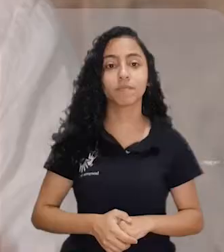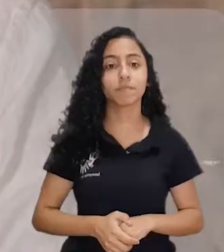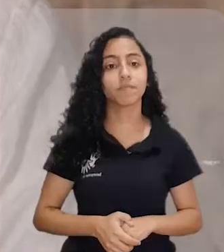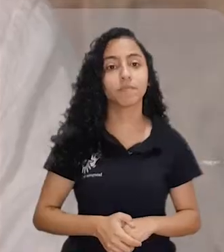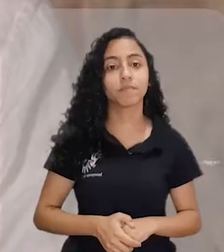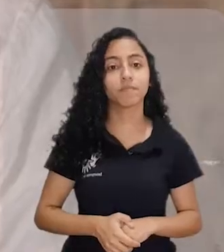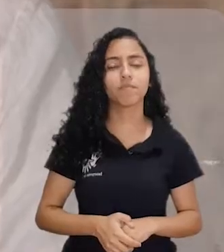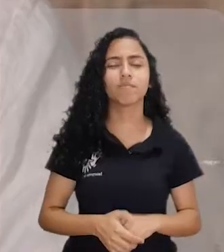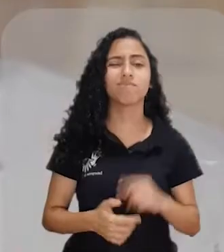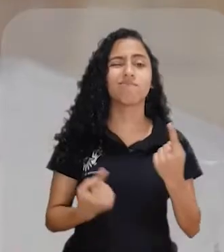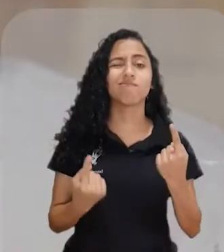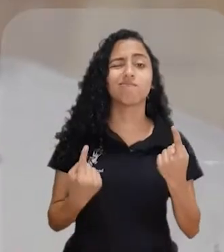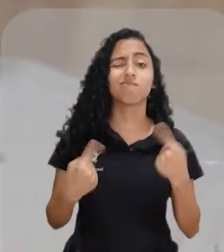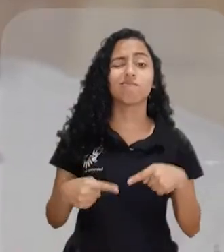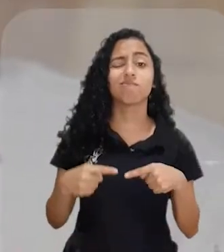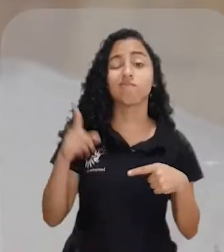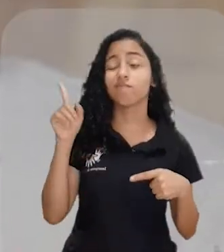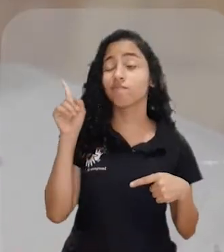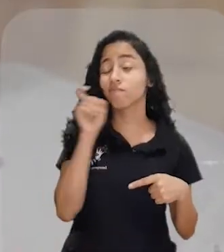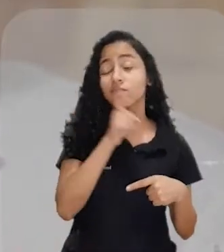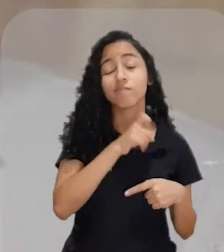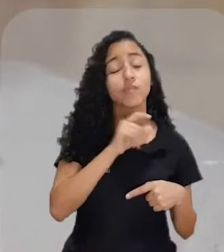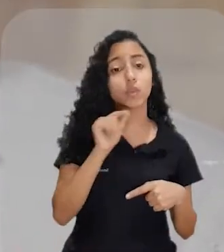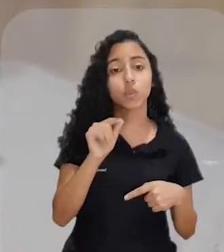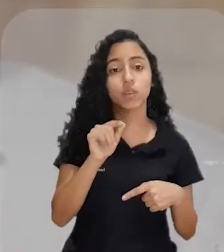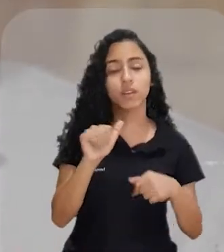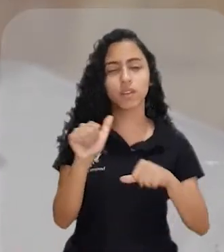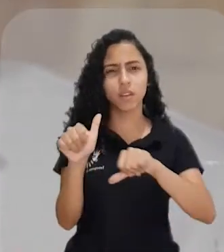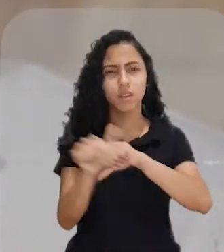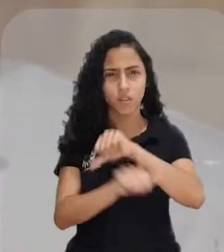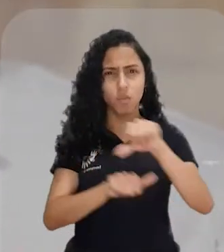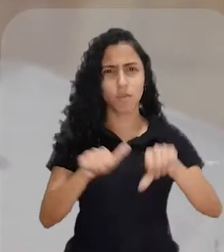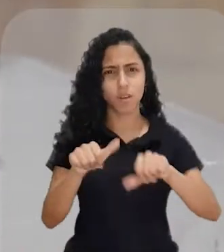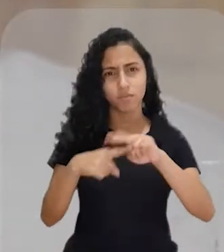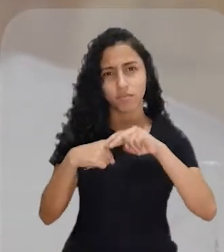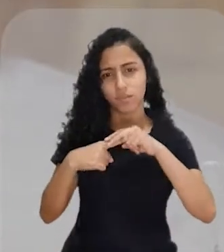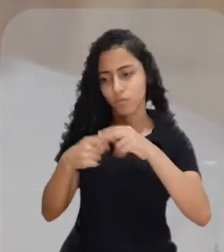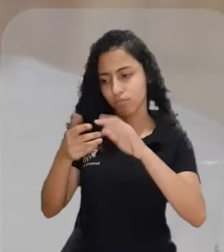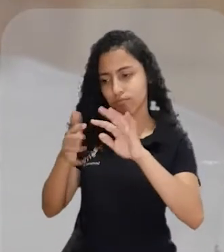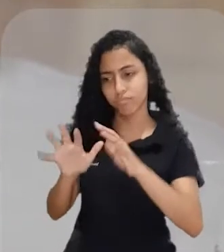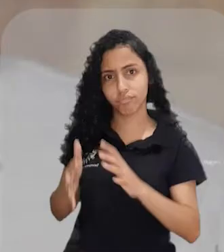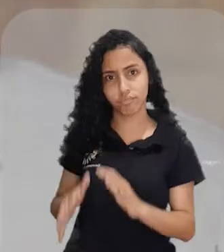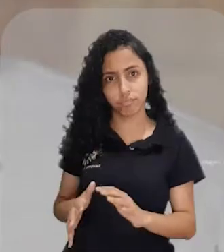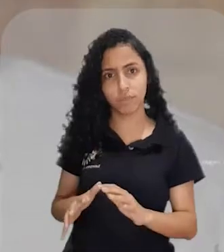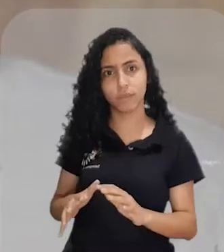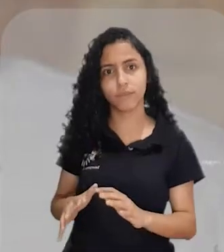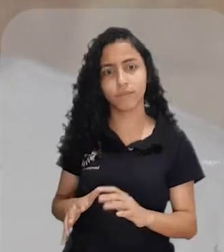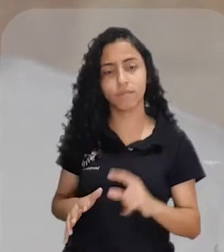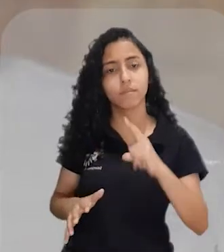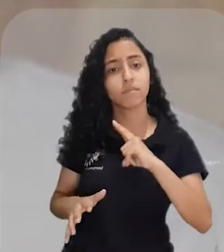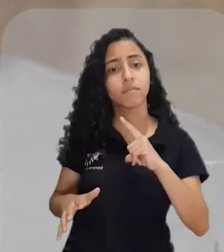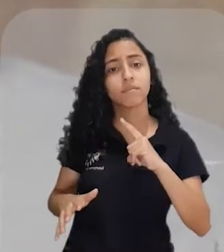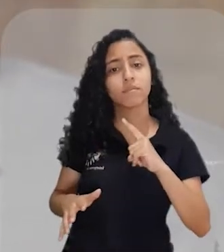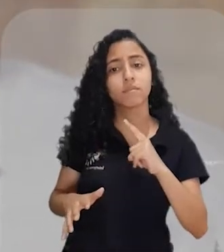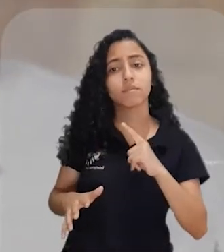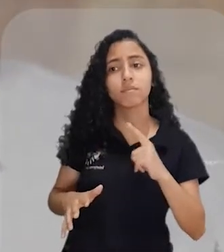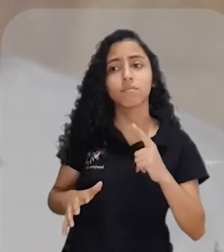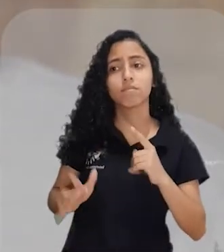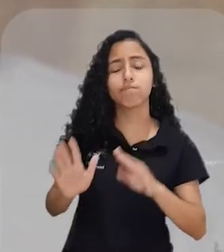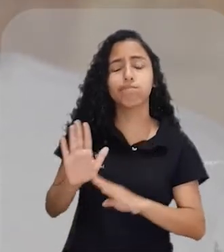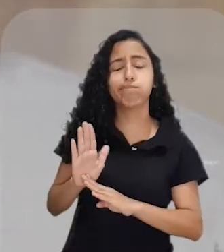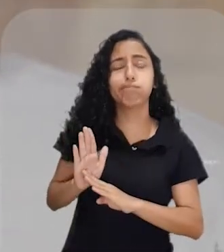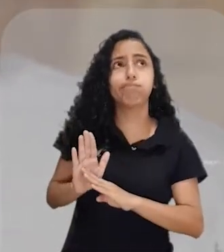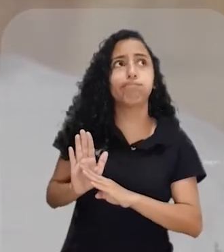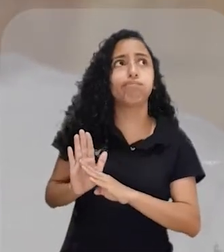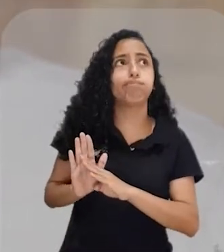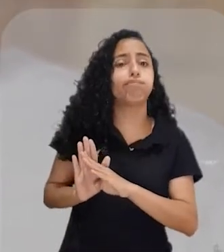pouco sobre isso também. Bom, o grande desafio que a gente tem hoje é que essas transformações causadas pela degradação,